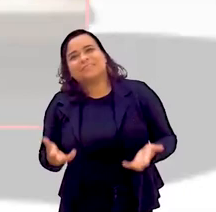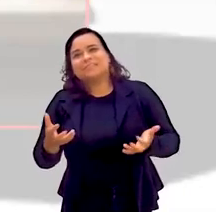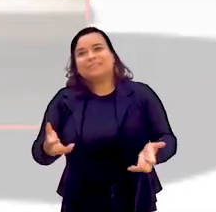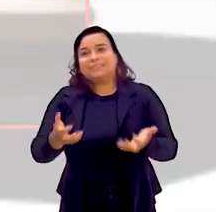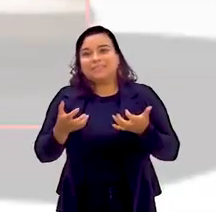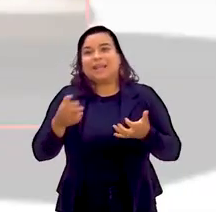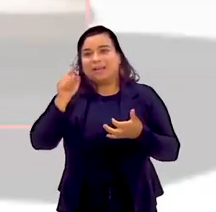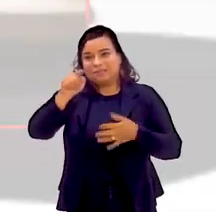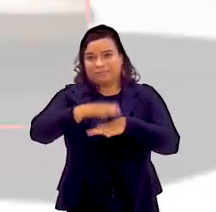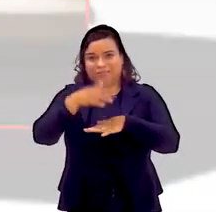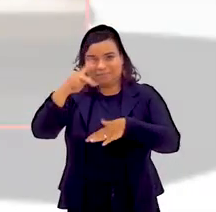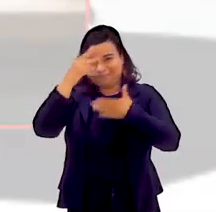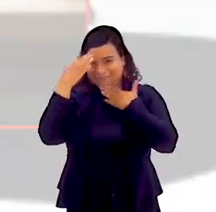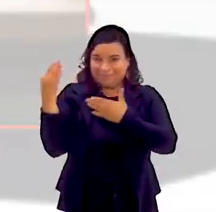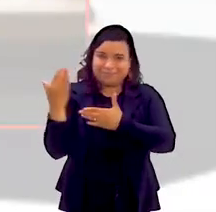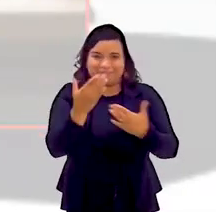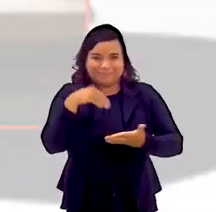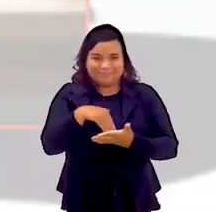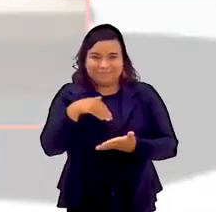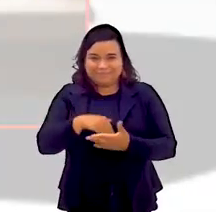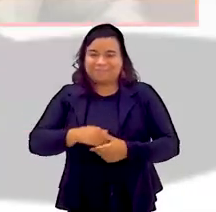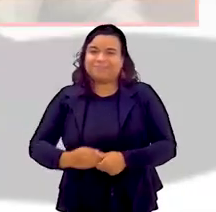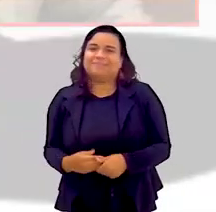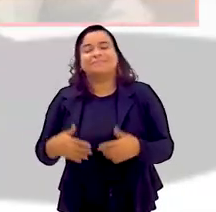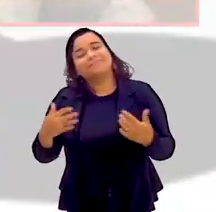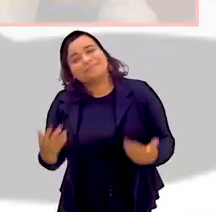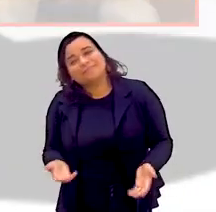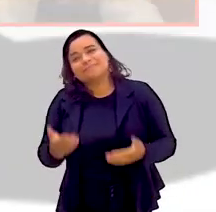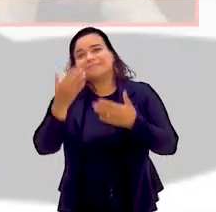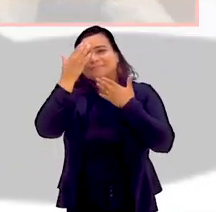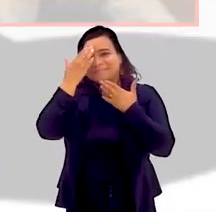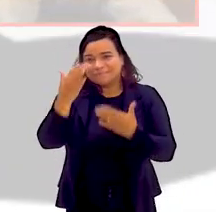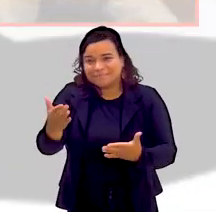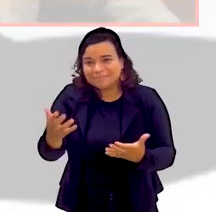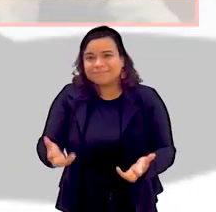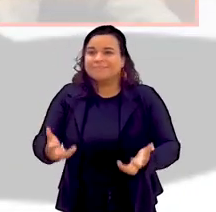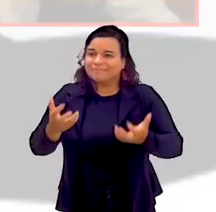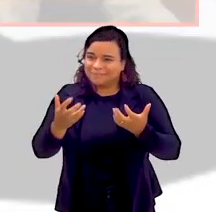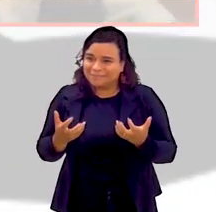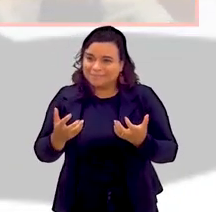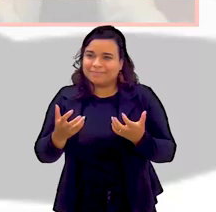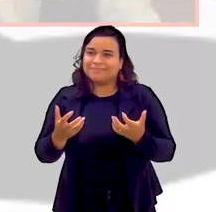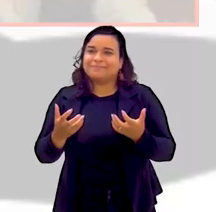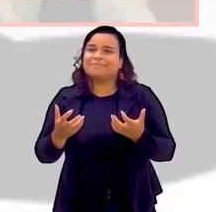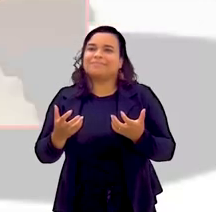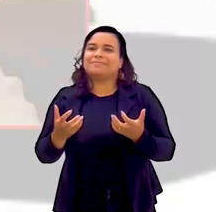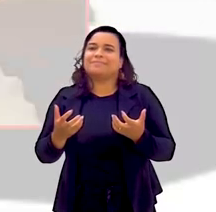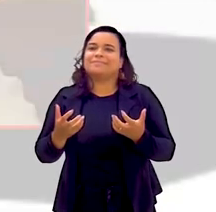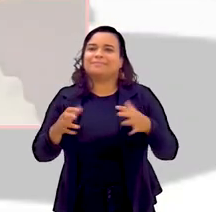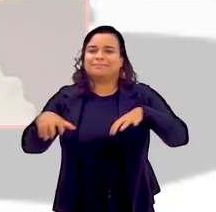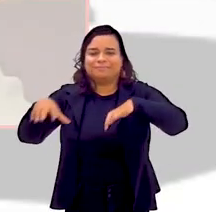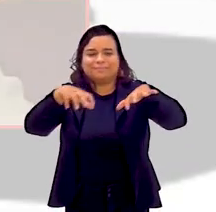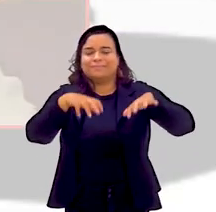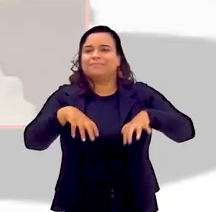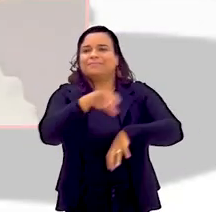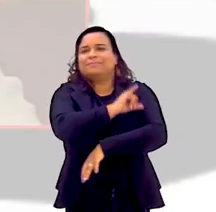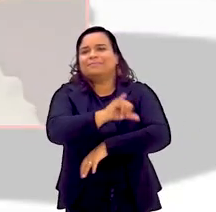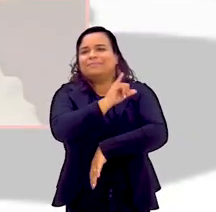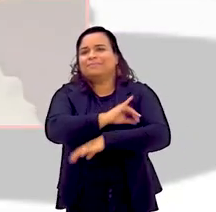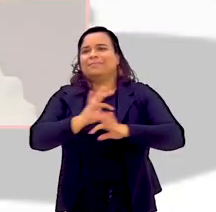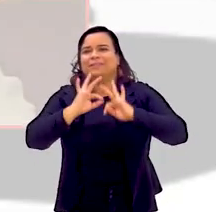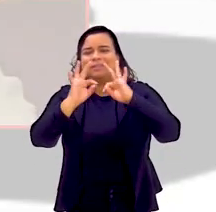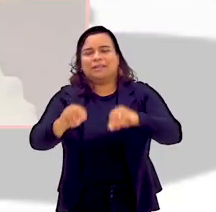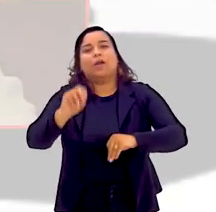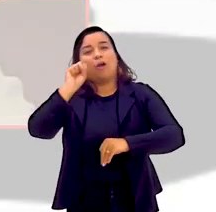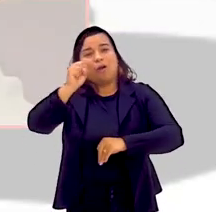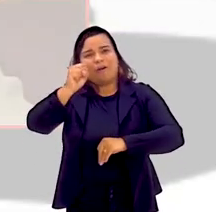Queria que você fizesse seus agradecimentos finais. Bom, eu quero agradecer os nossos sindicatos fluminenses, né, estão oito no estado